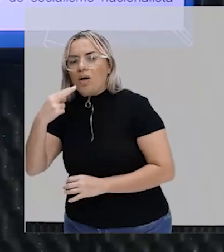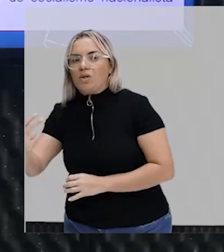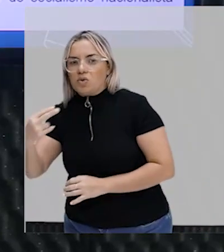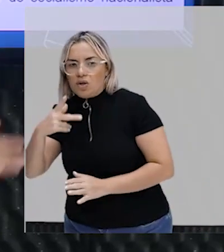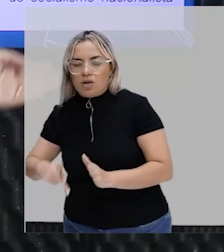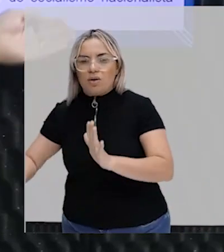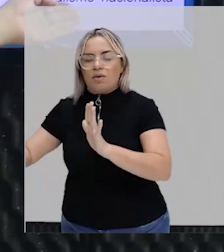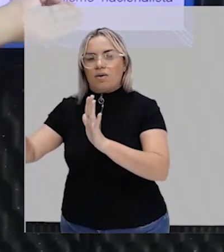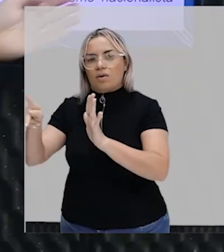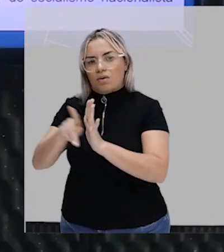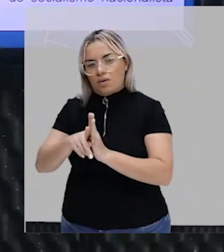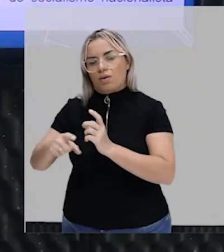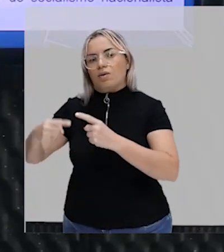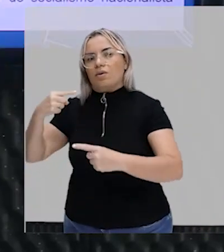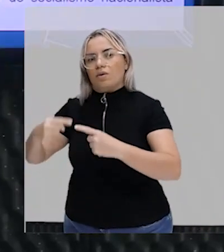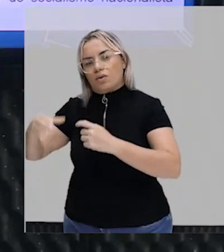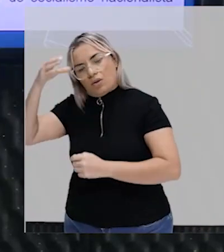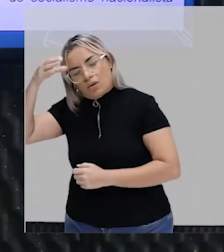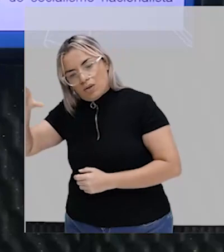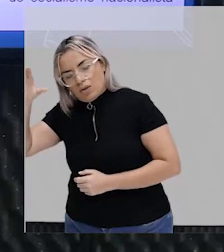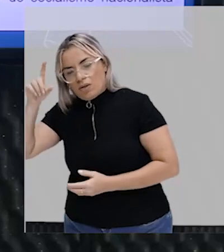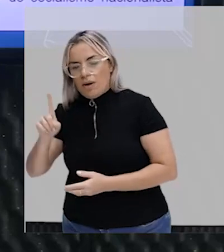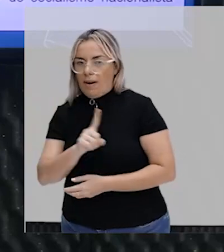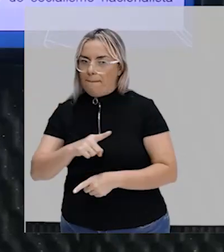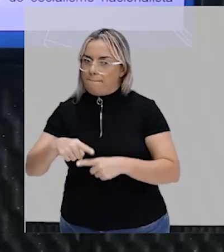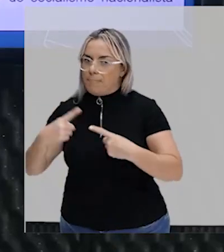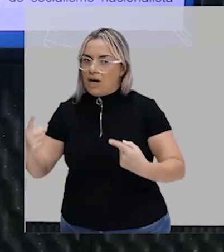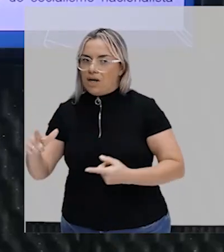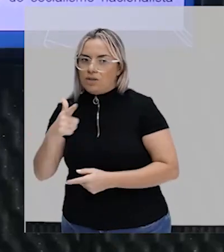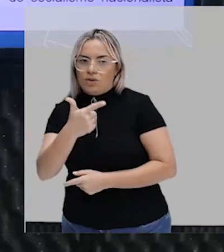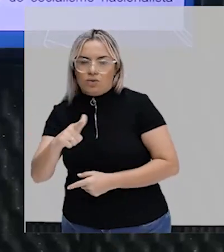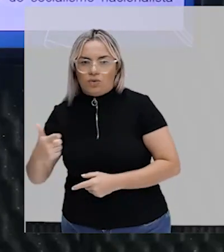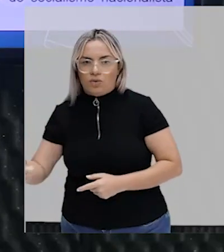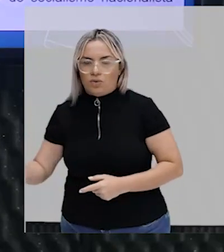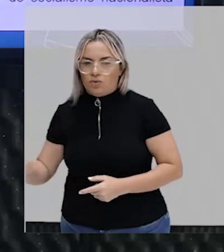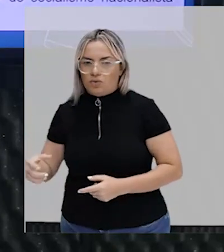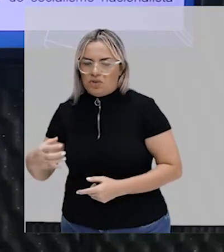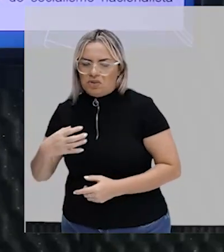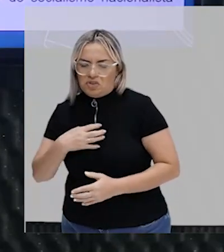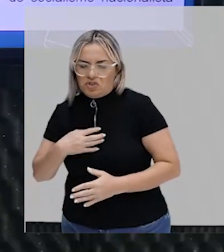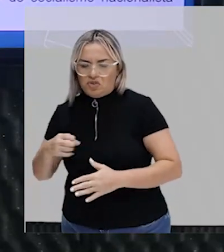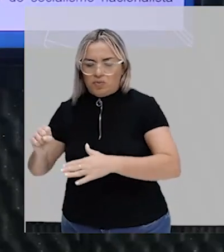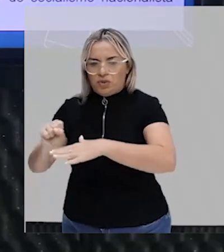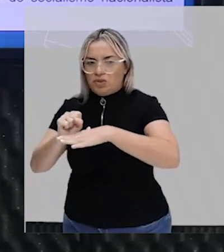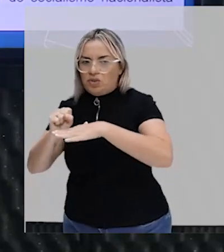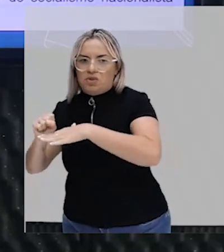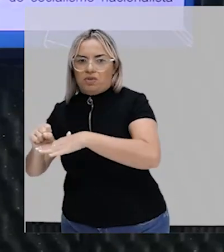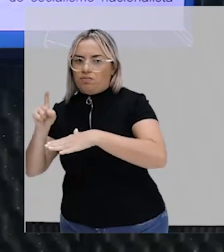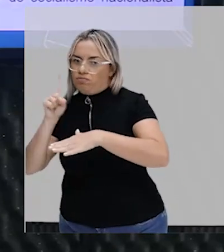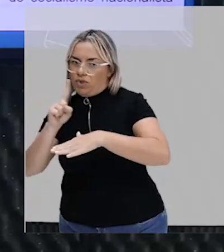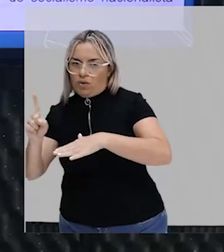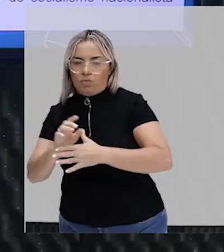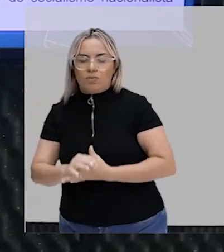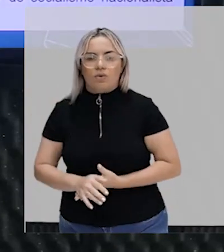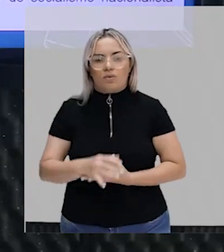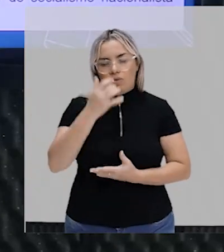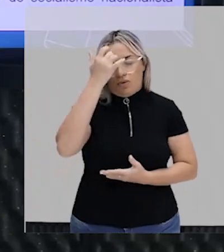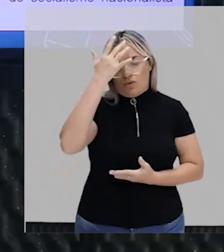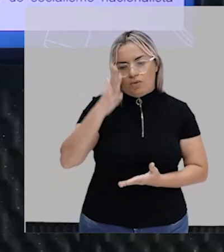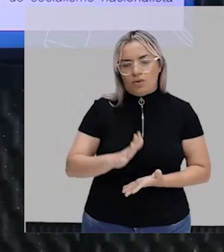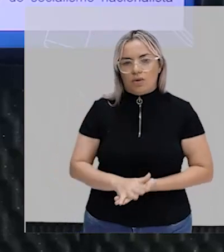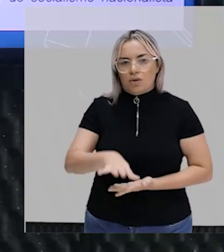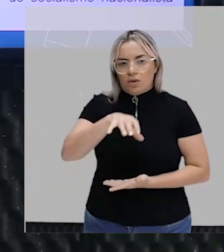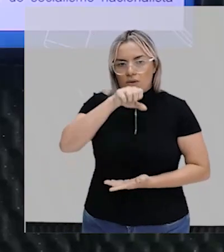mas não tem esse sentimento de socialismo. Beleza? Então, facinha. Bora evoluir para a terceira questão.